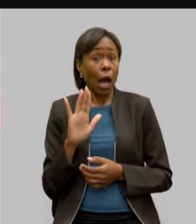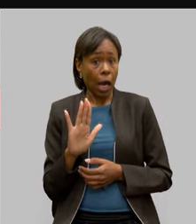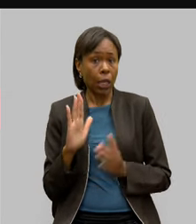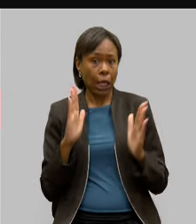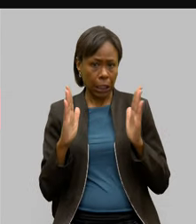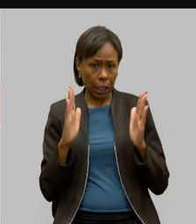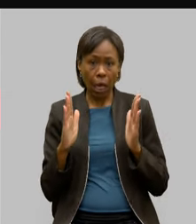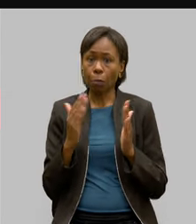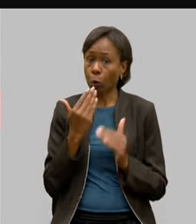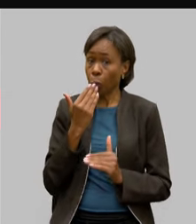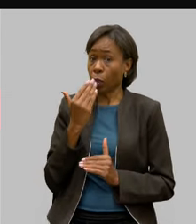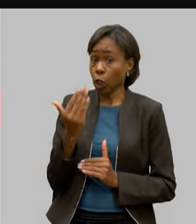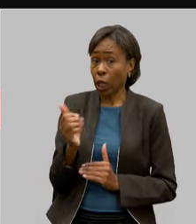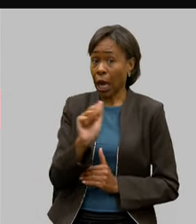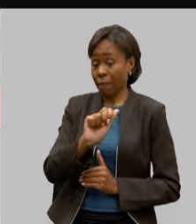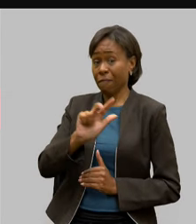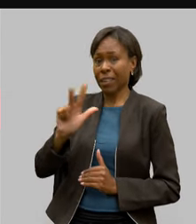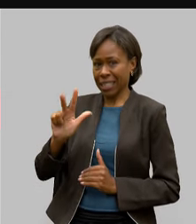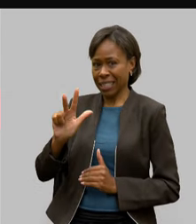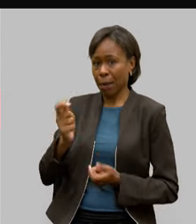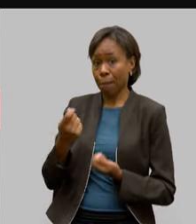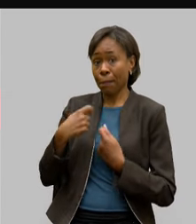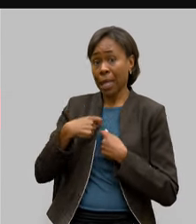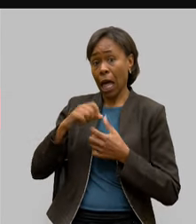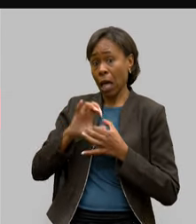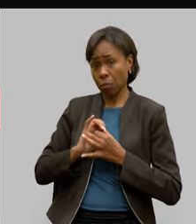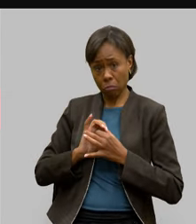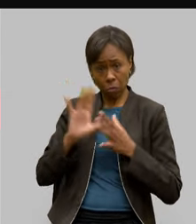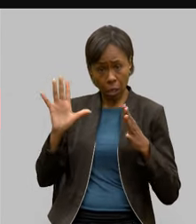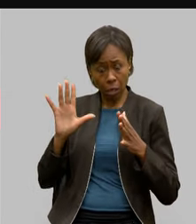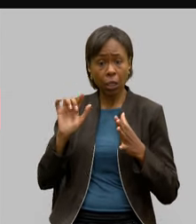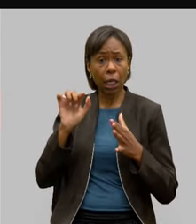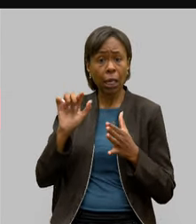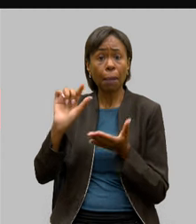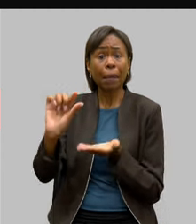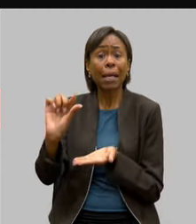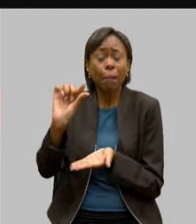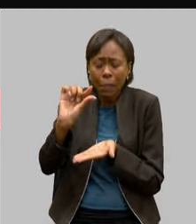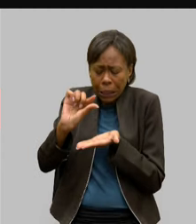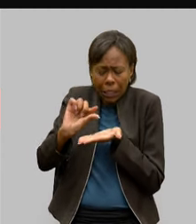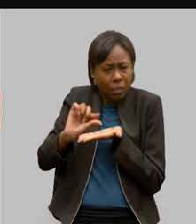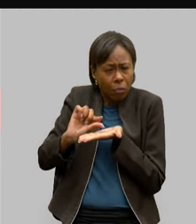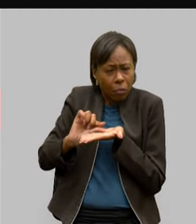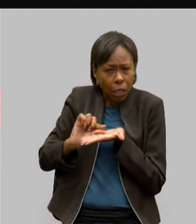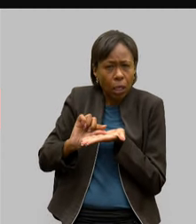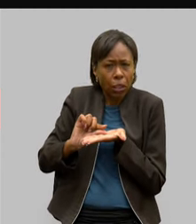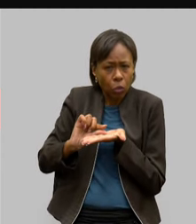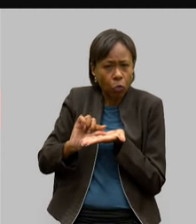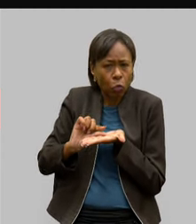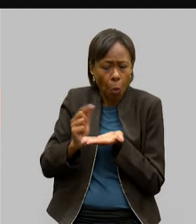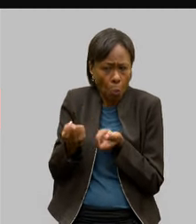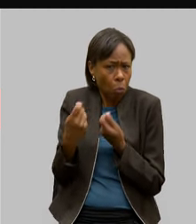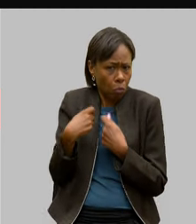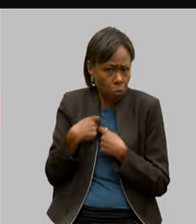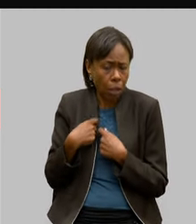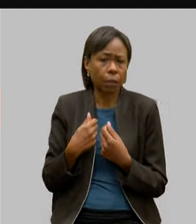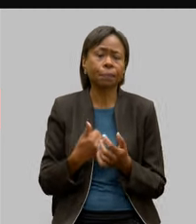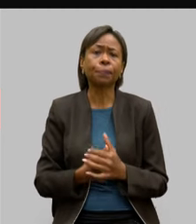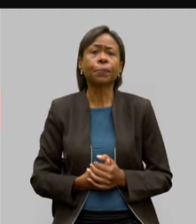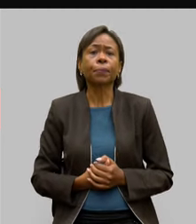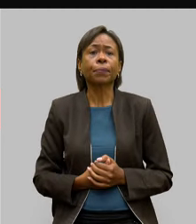autorizações da Anvisa que eu achei é quem poderia me dar sementes meios de cutiva e tudo mais e aí